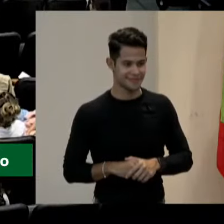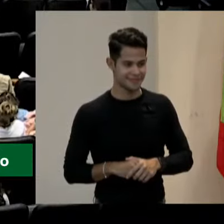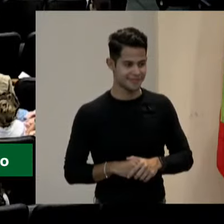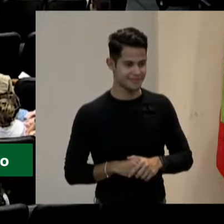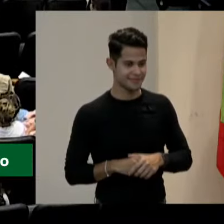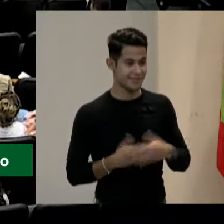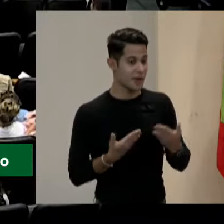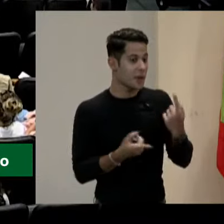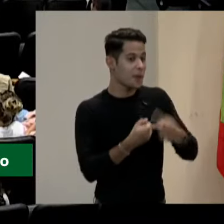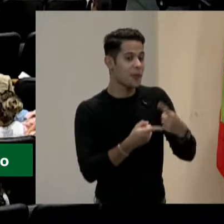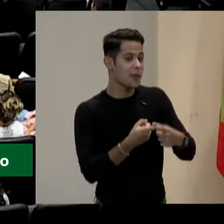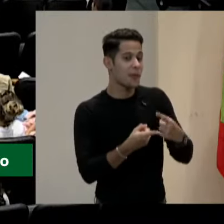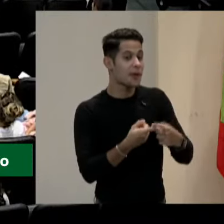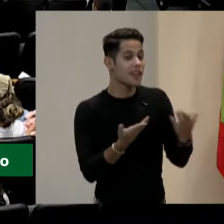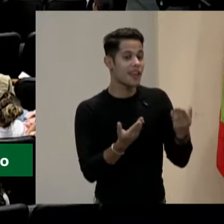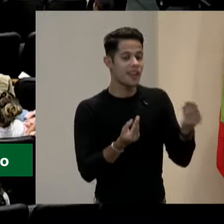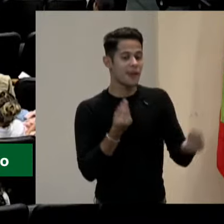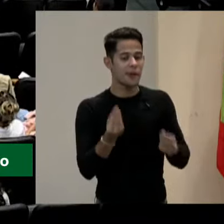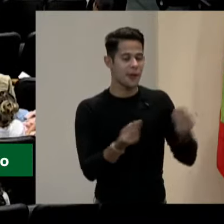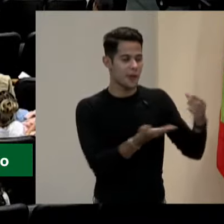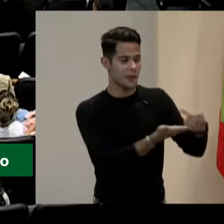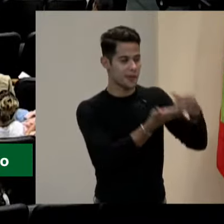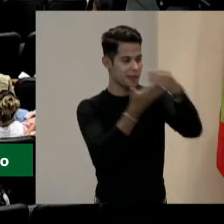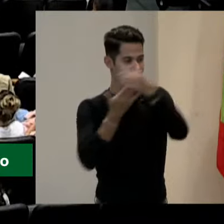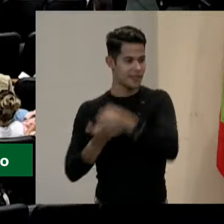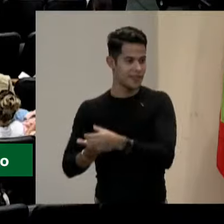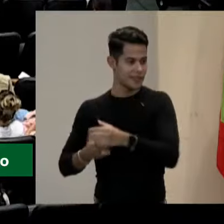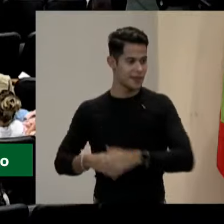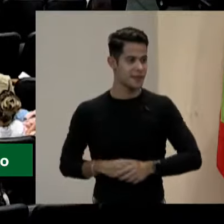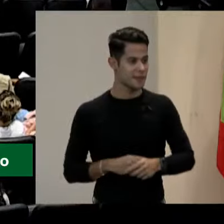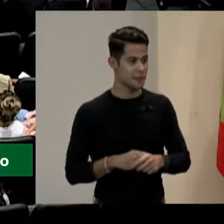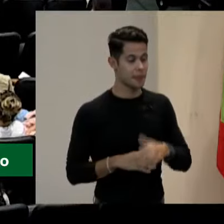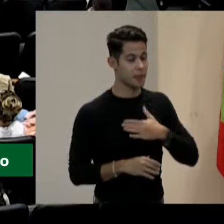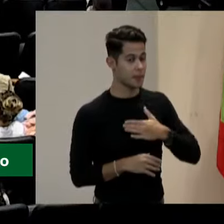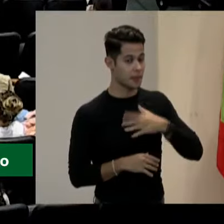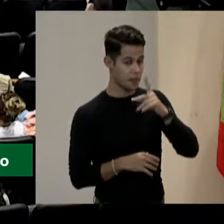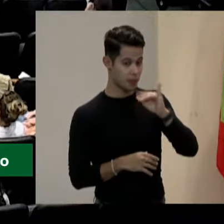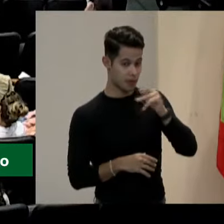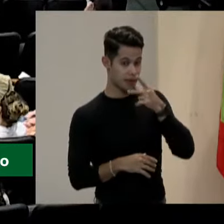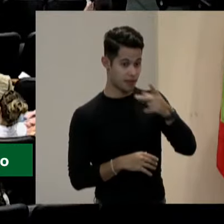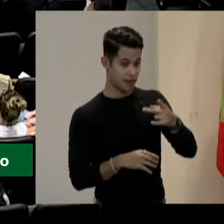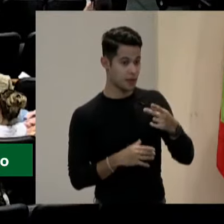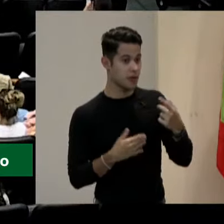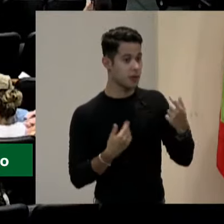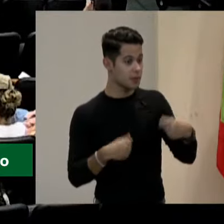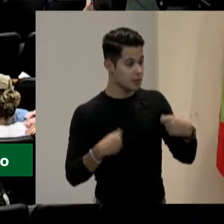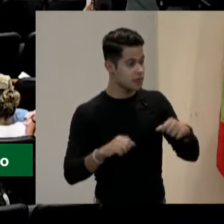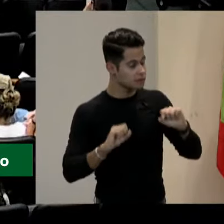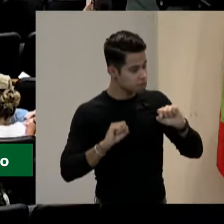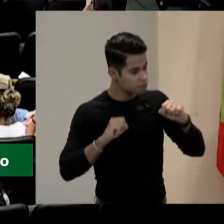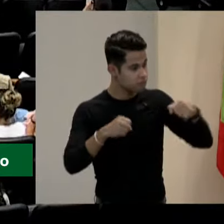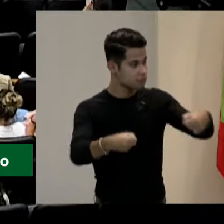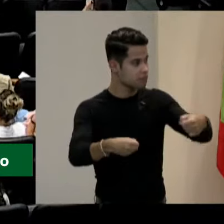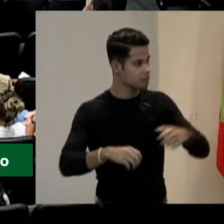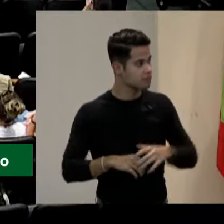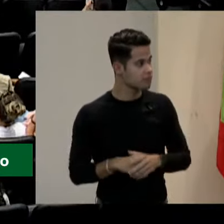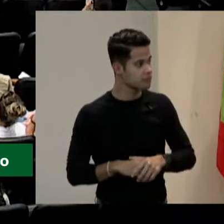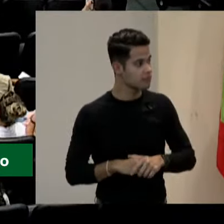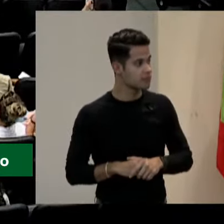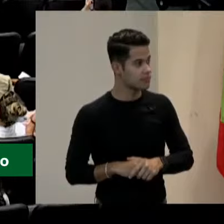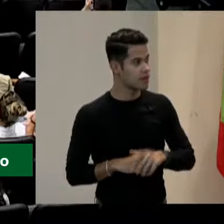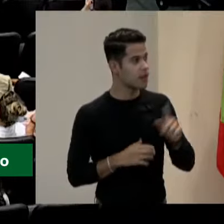Né? Por que eles não plantam lá? E meu irmão, é porque meu pai falou que tem que plantar lá. E aí nós